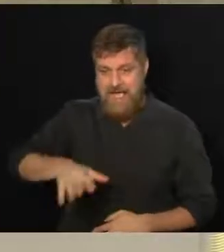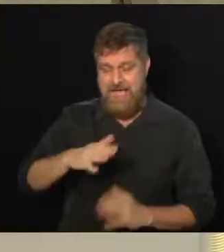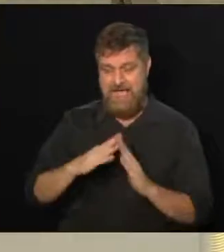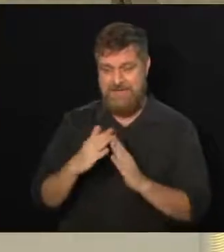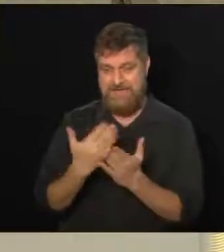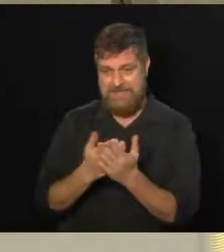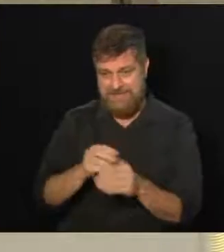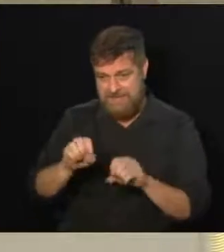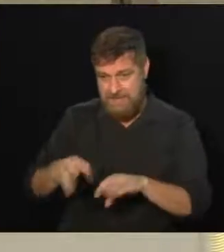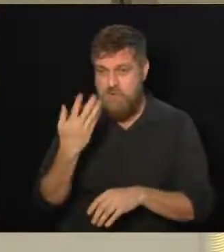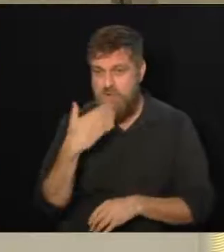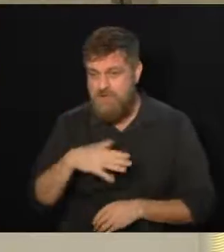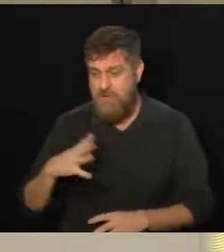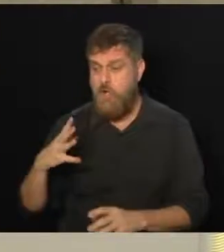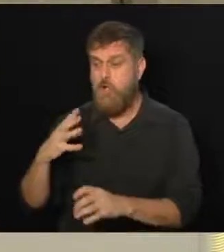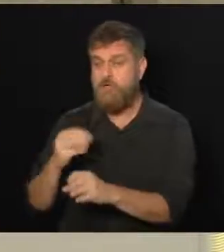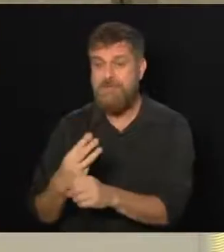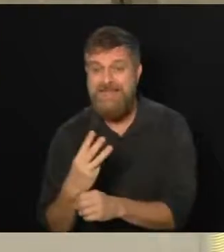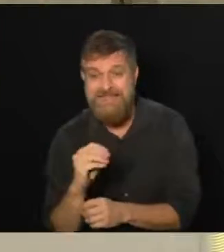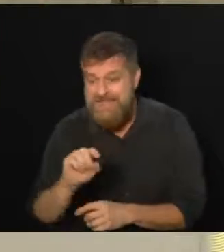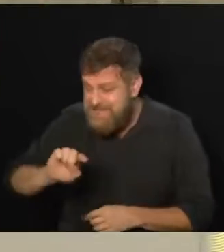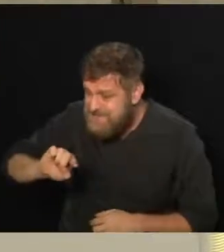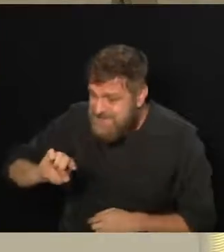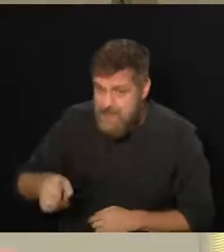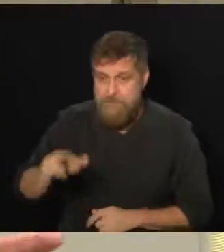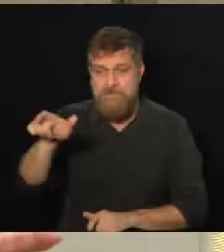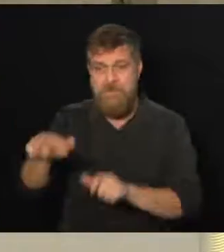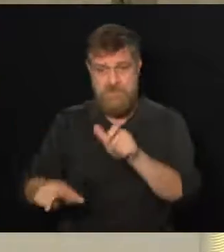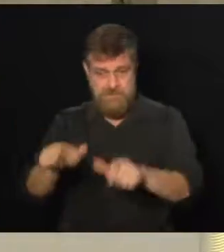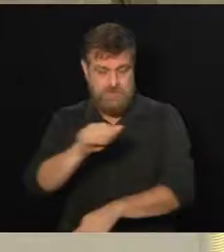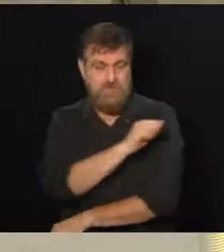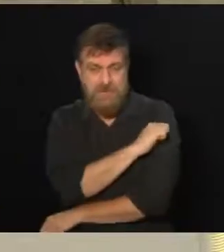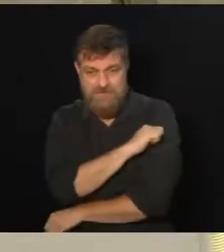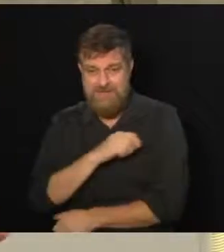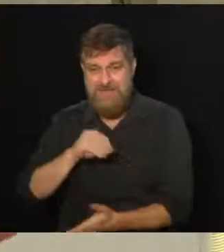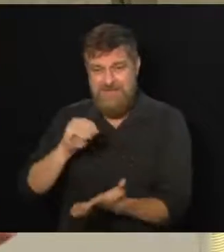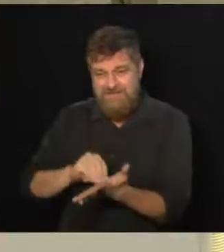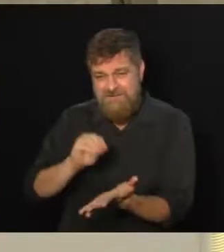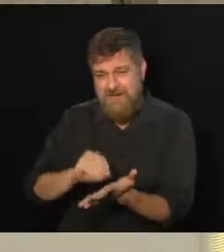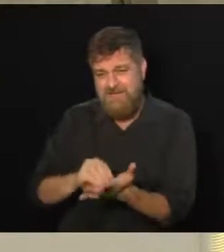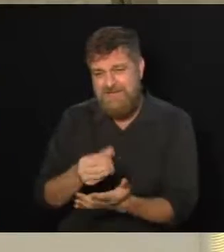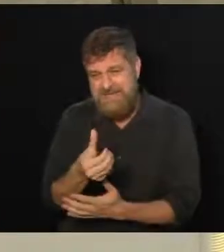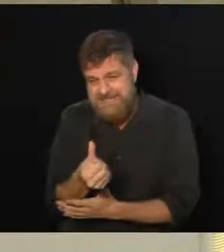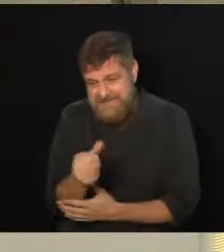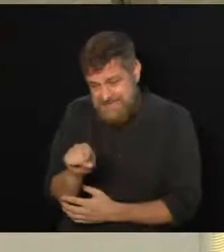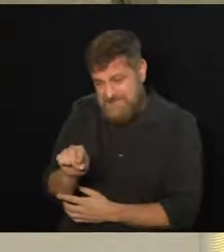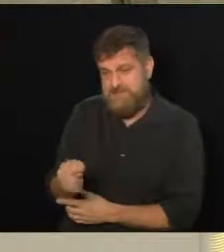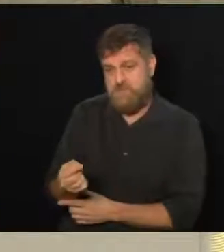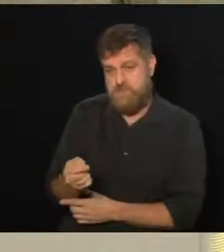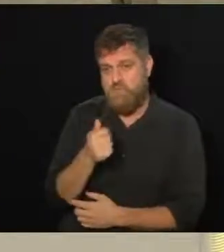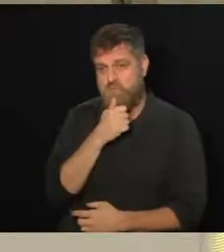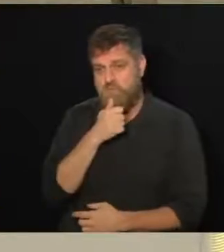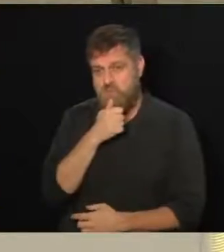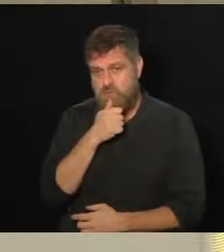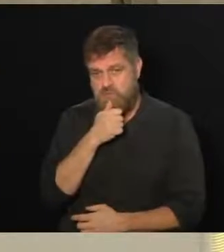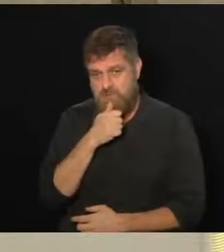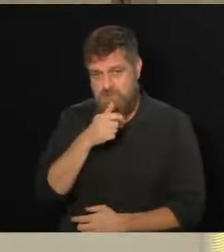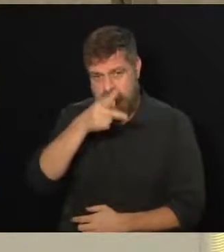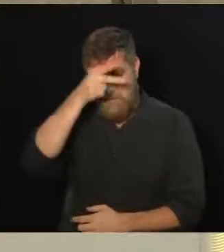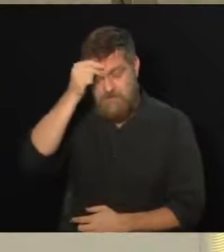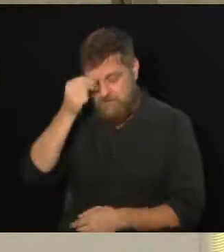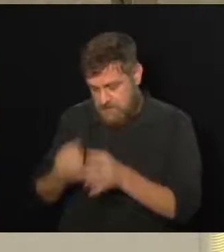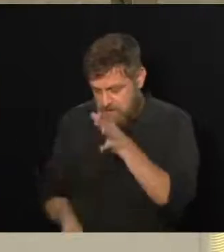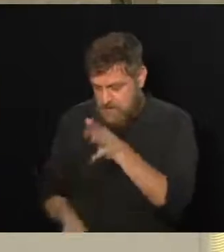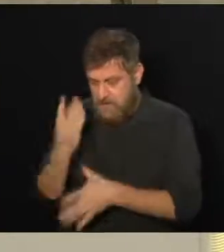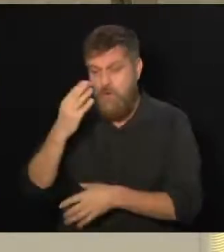atende mais de 30 mil pessoas. Existe um déficit ainda da ordem de 6 mil. Desde que o governo foi criado,